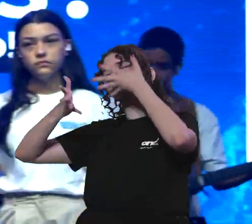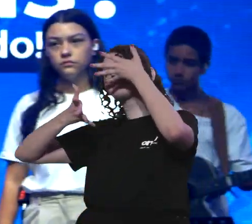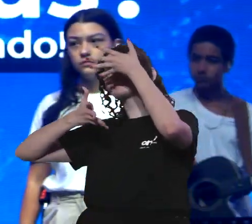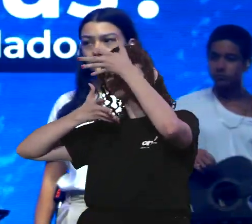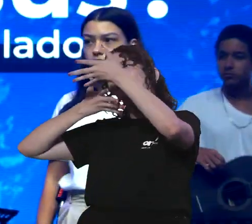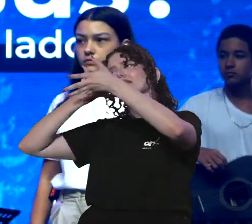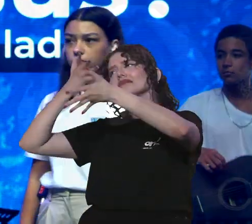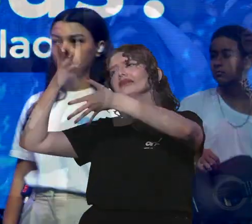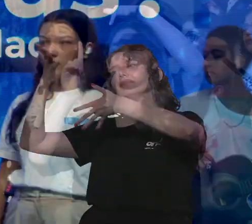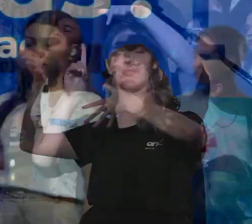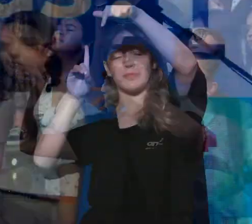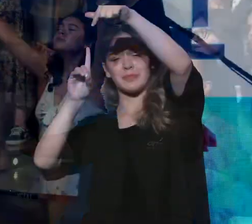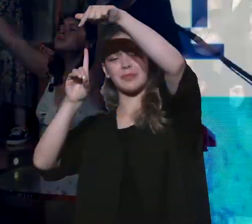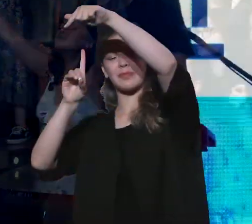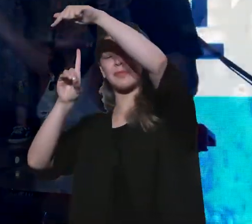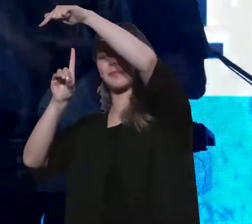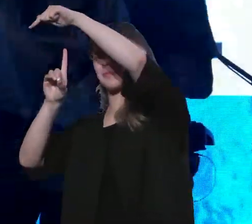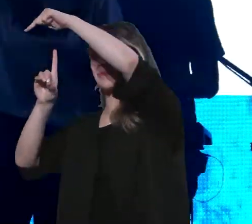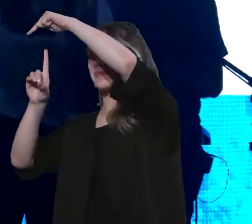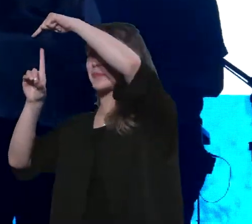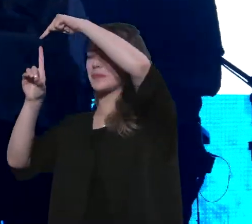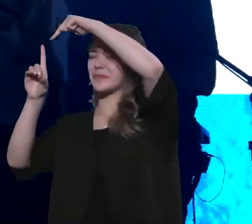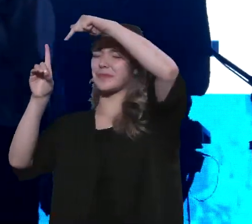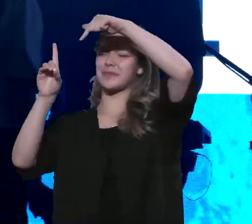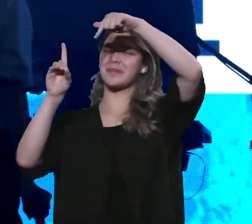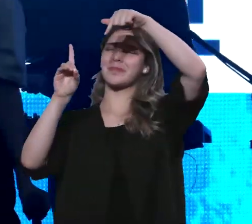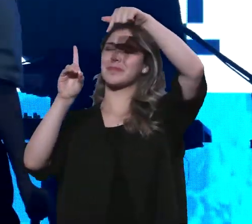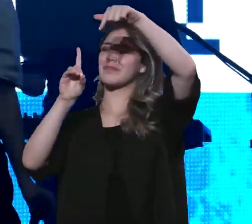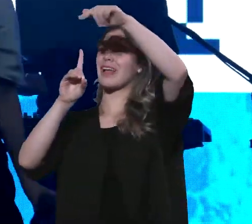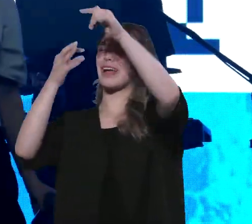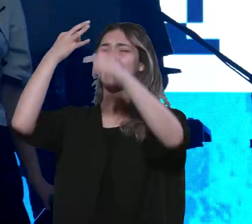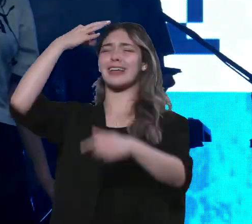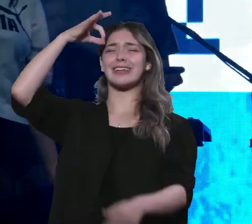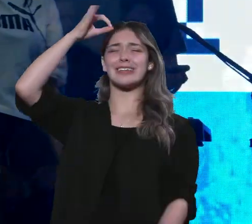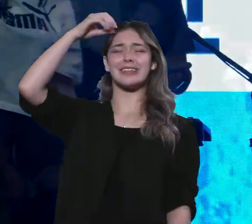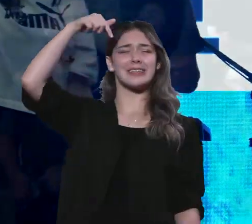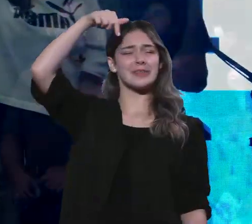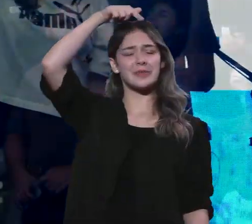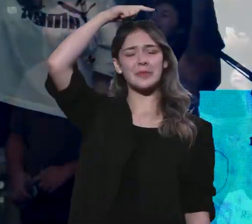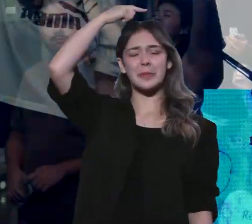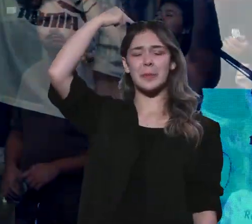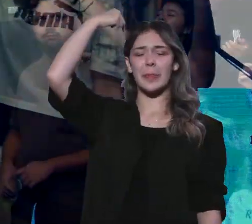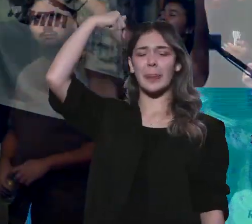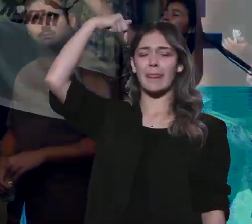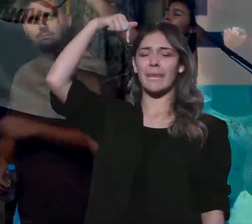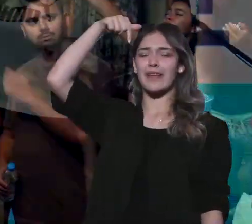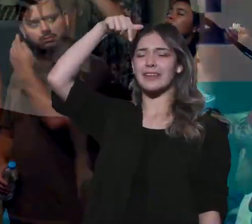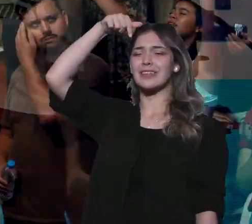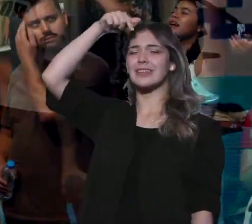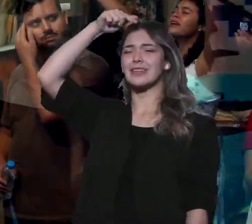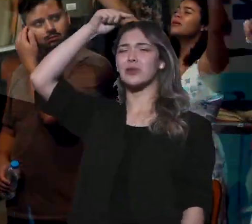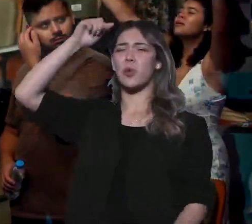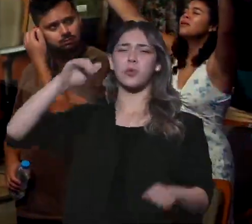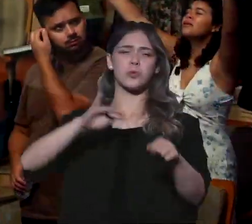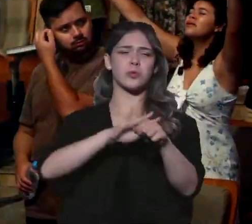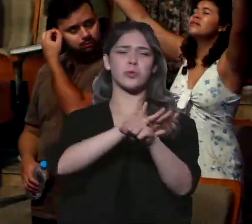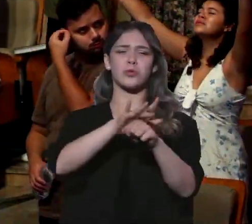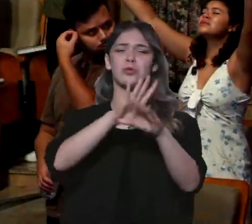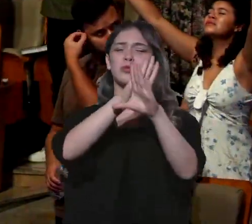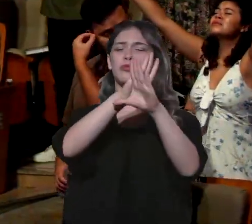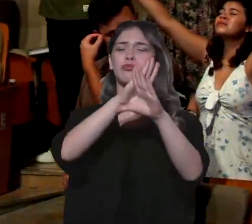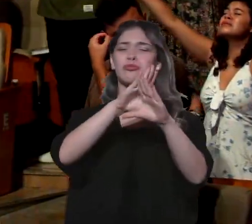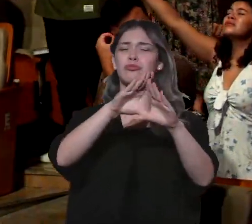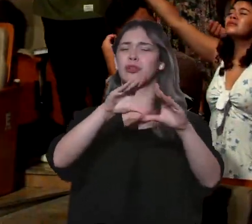boca. Ah, Espírito Santo, Cura o teu povo enquanto eles te